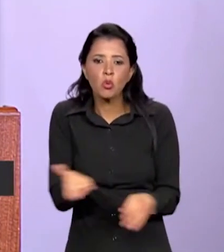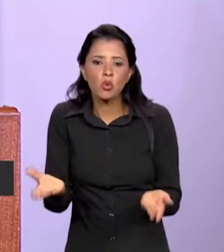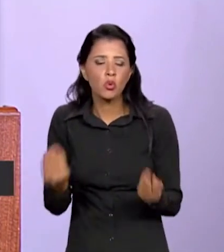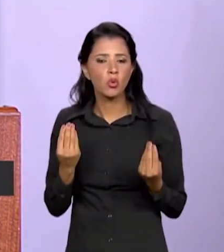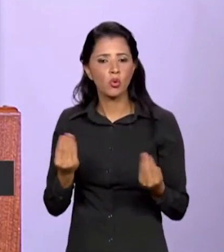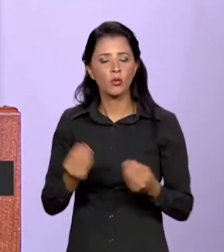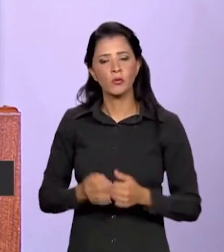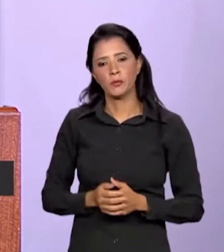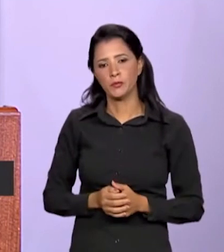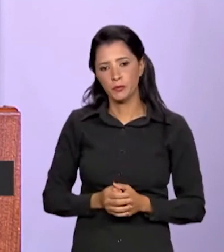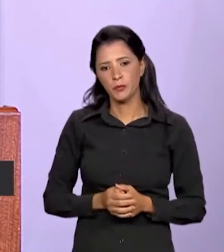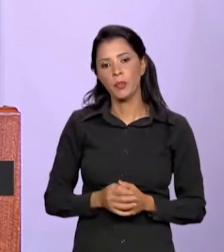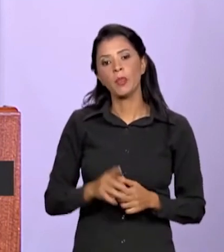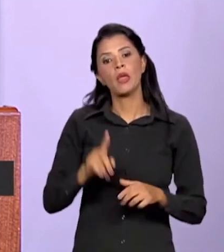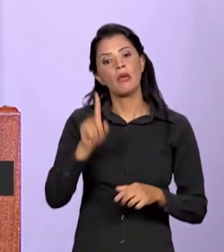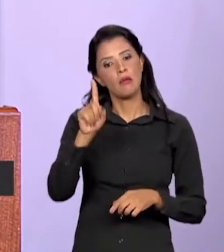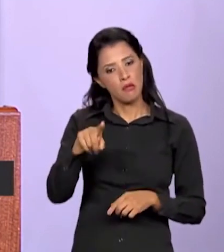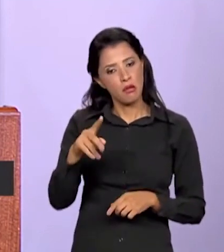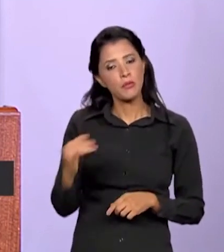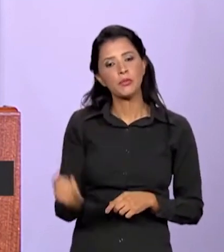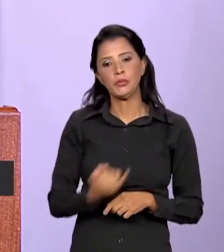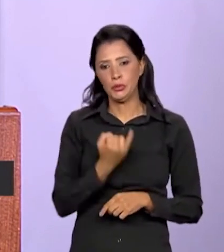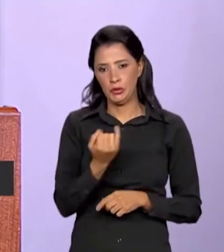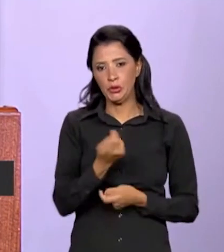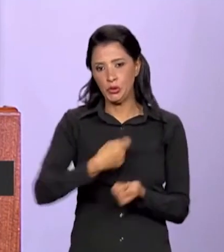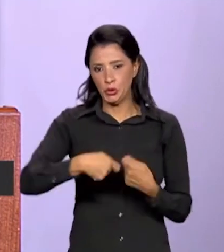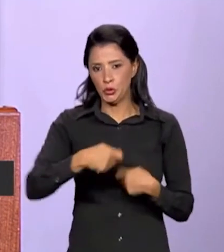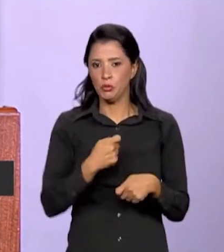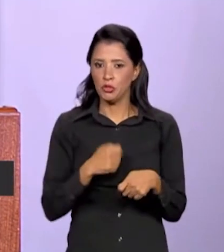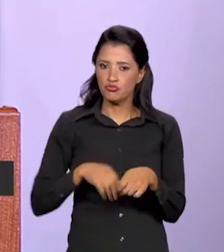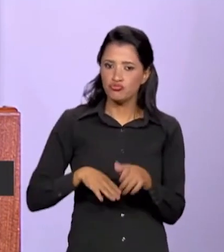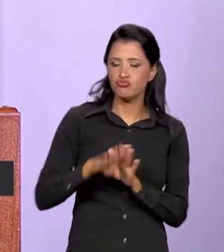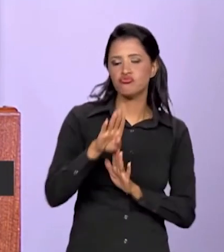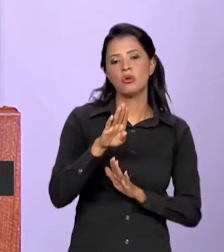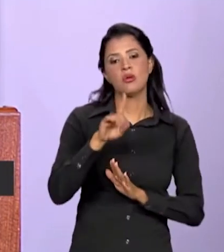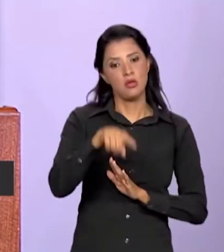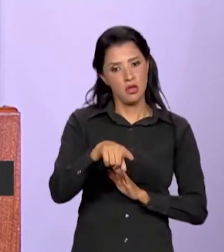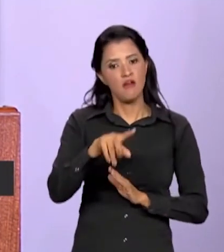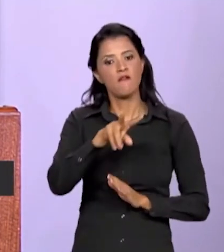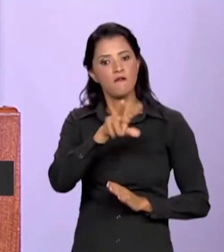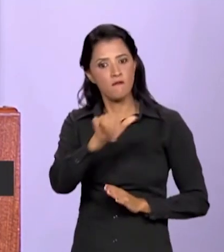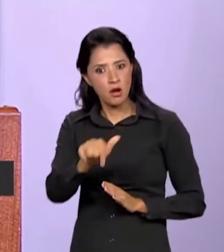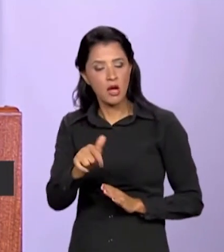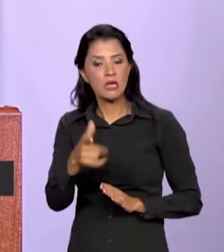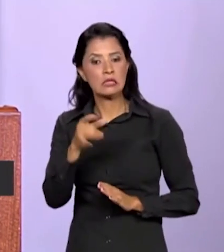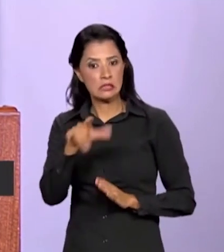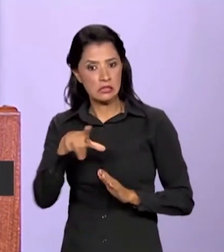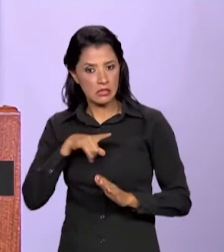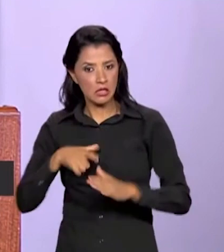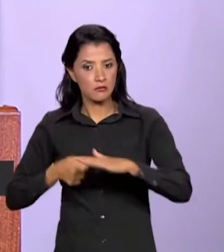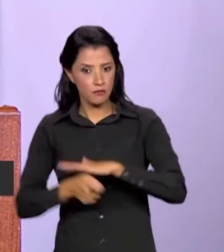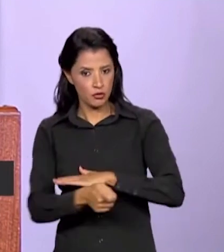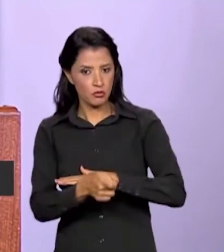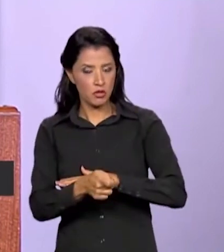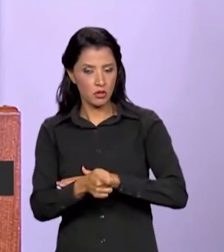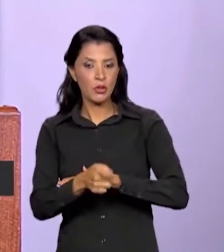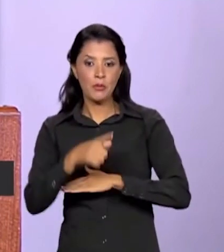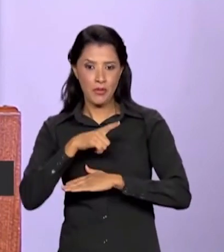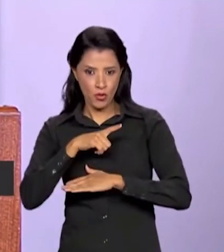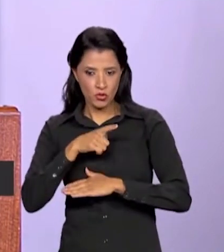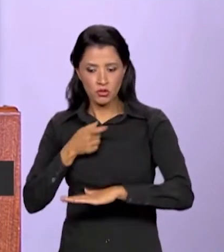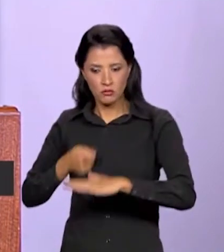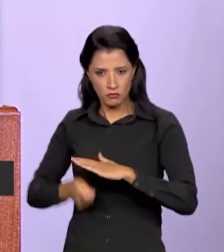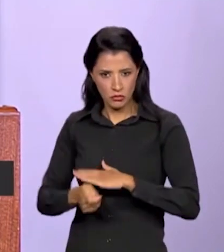É por isso que é importante a economia crescer. E ela vai crescer na hora que tem investimento. Para ter